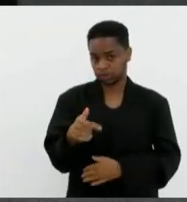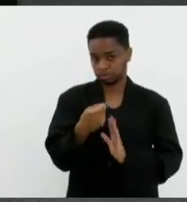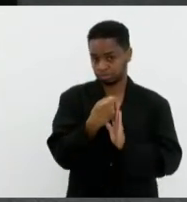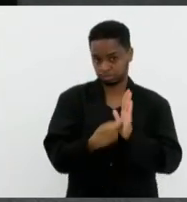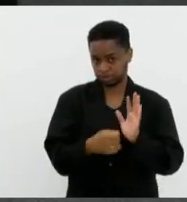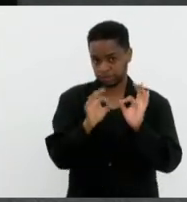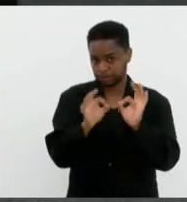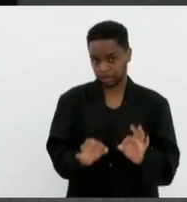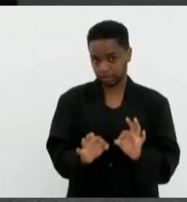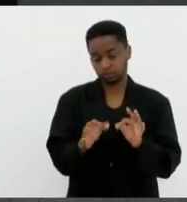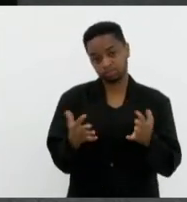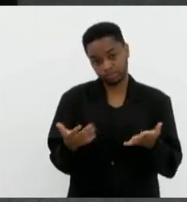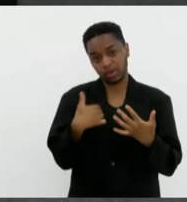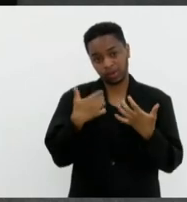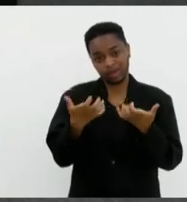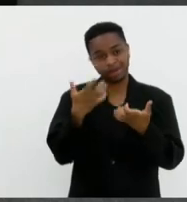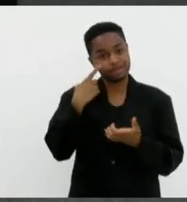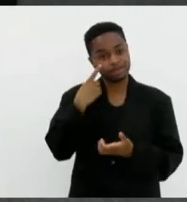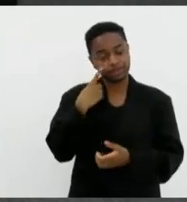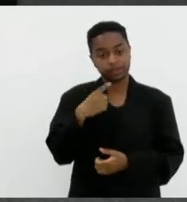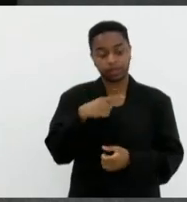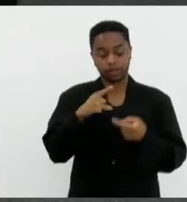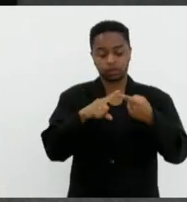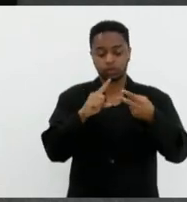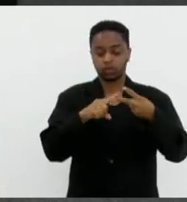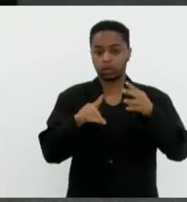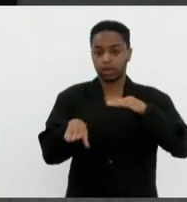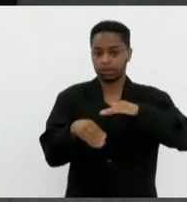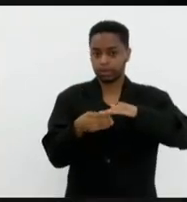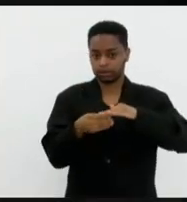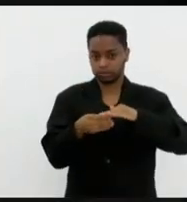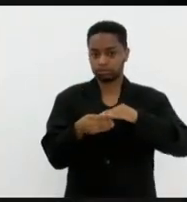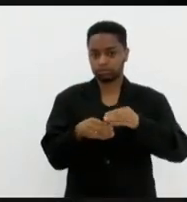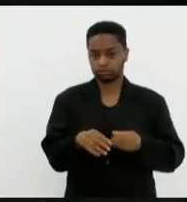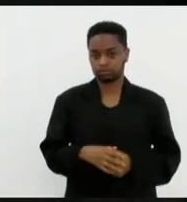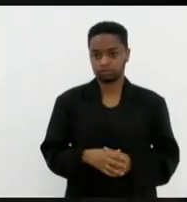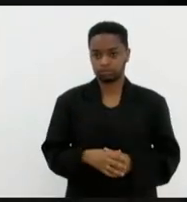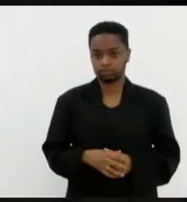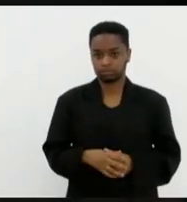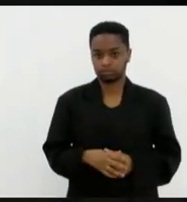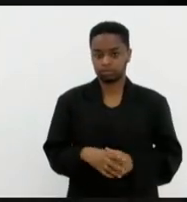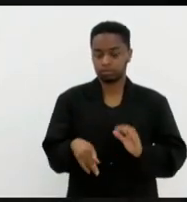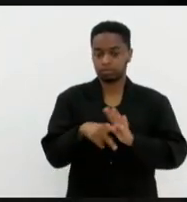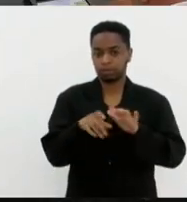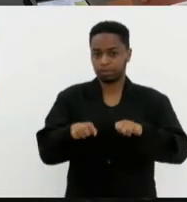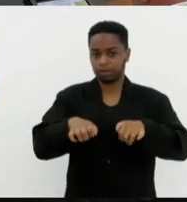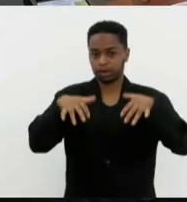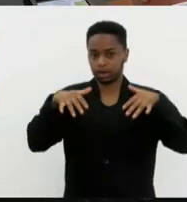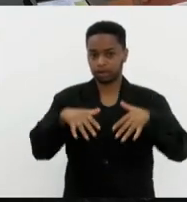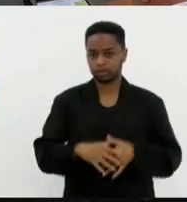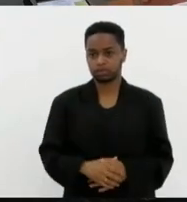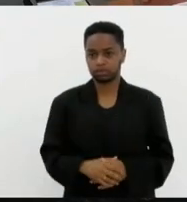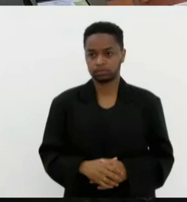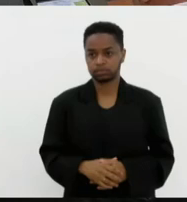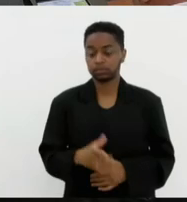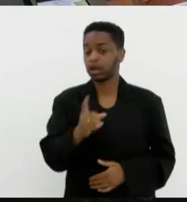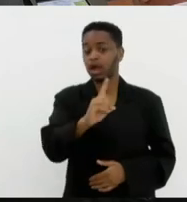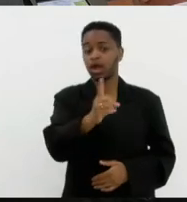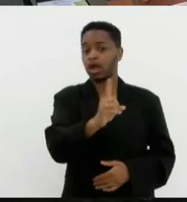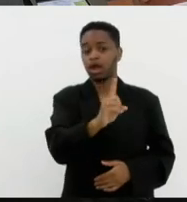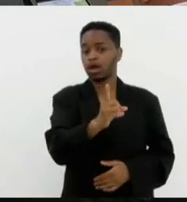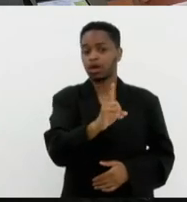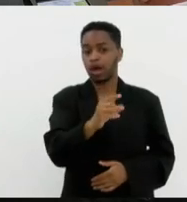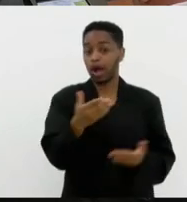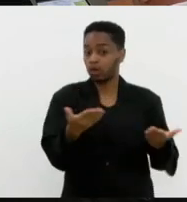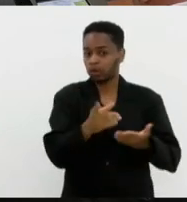isso. Verifica lá. Tem alguém. Duas emendas aqui, Mink. Vamos de plenário. Não, eu não estou falando